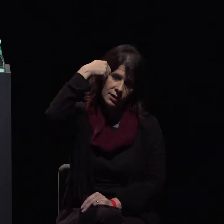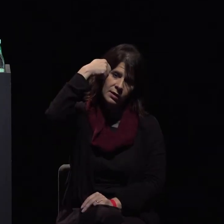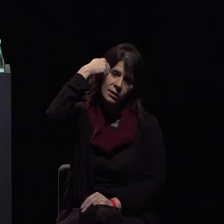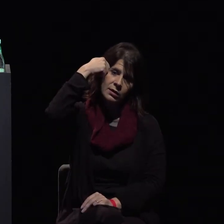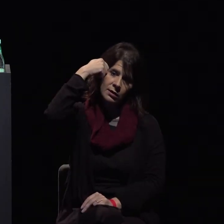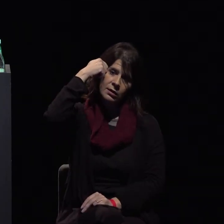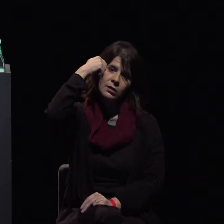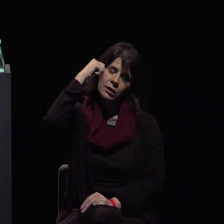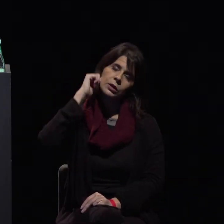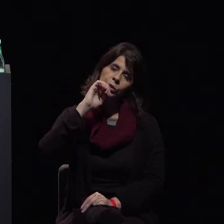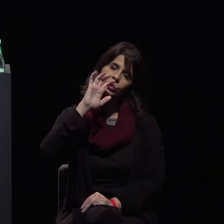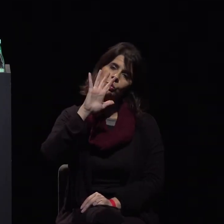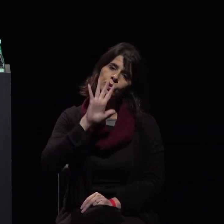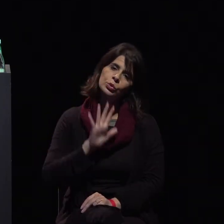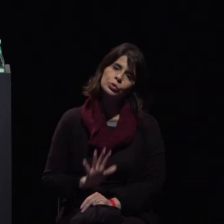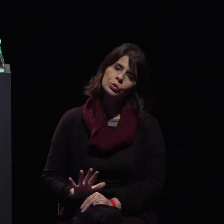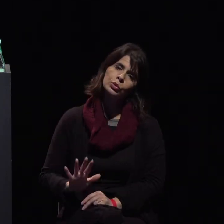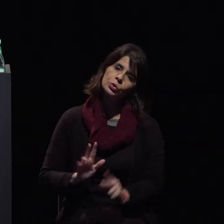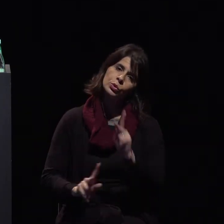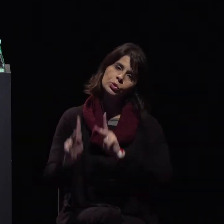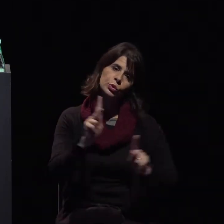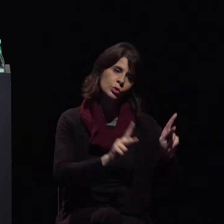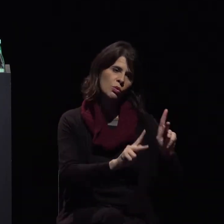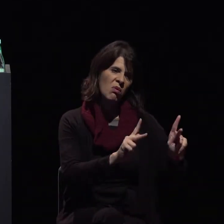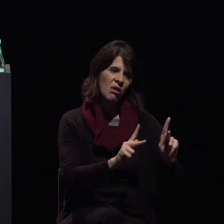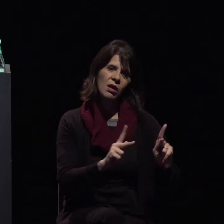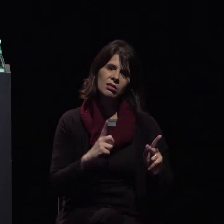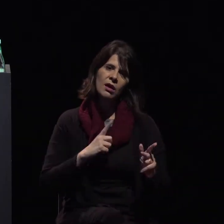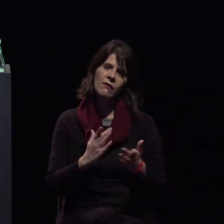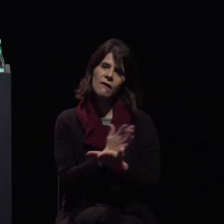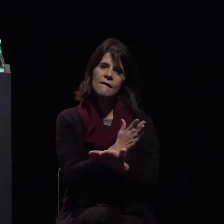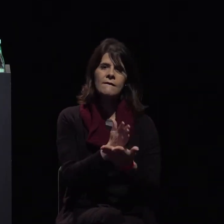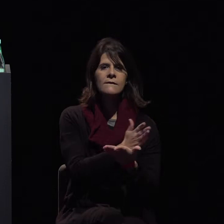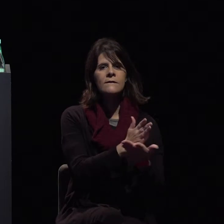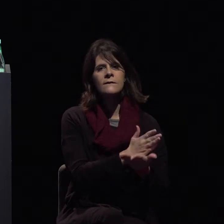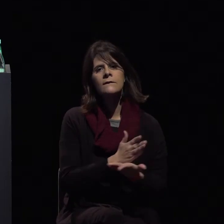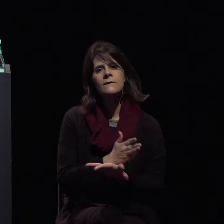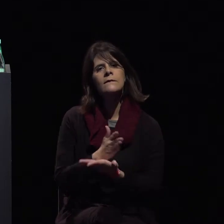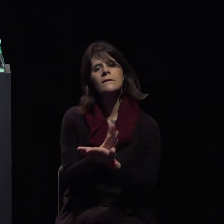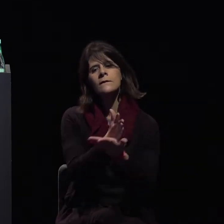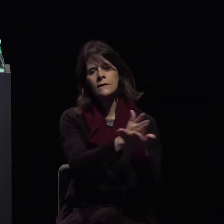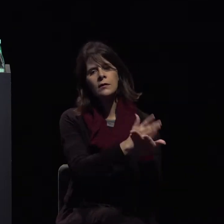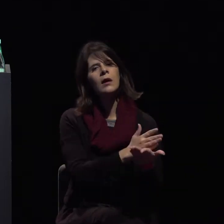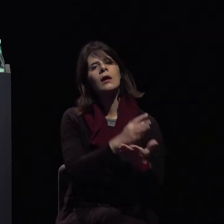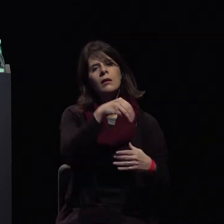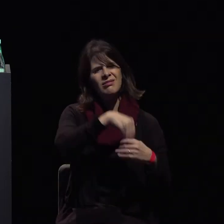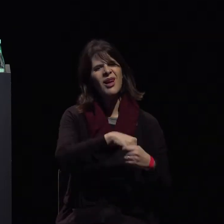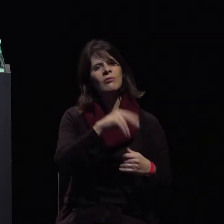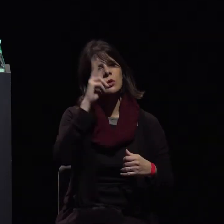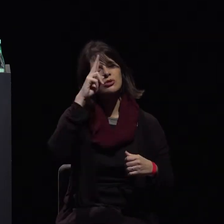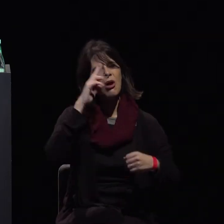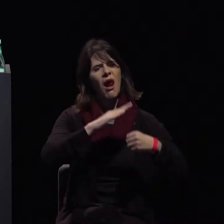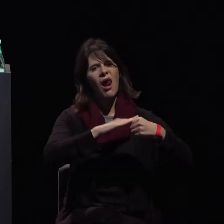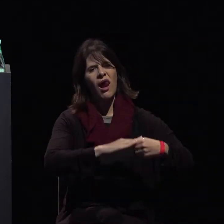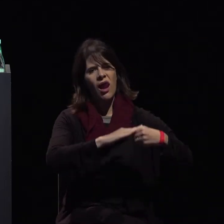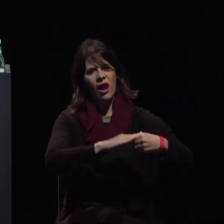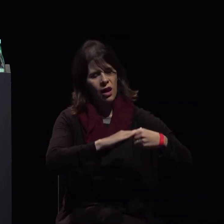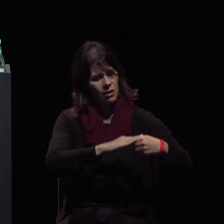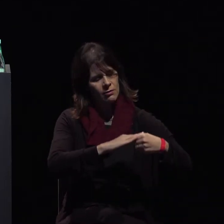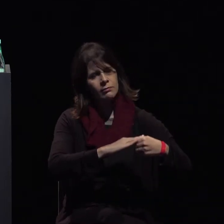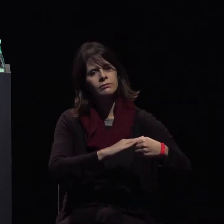todas as populações que foram espoliadas de alguma forma por toda essa história de opressão na qual a gente